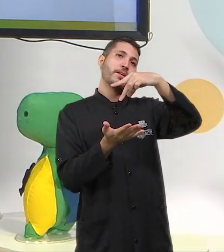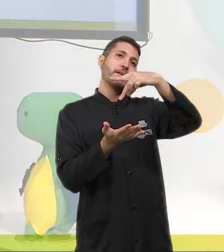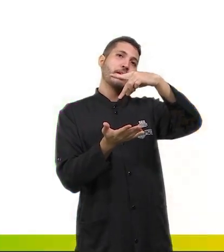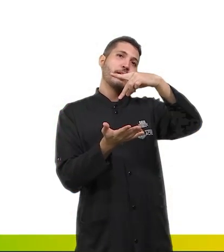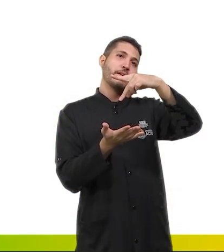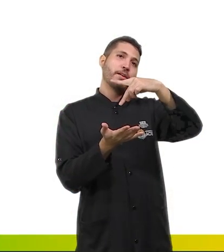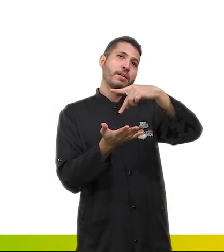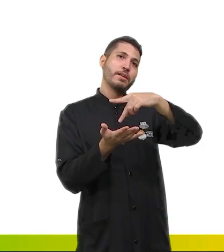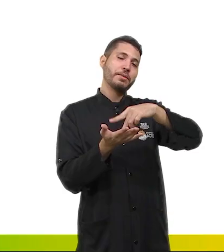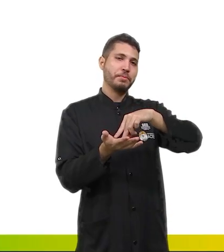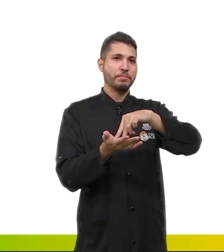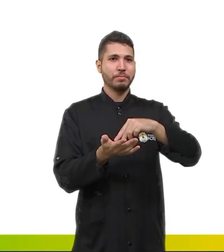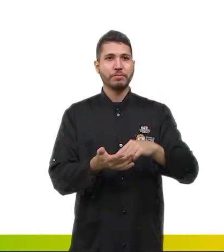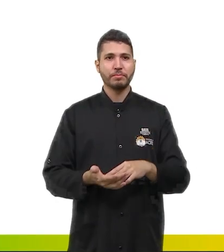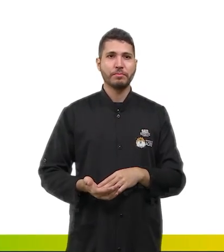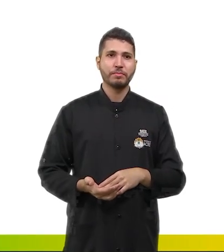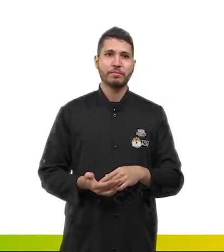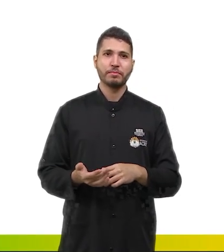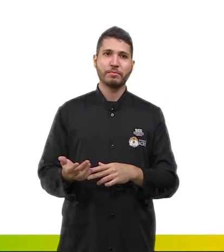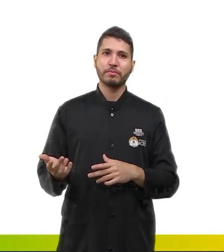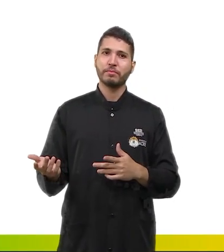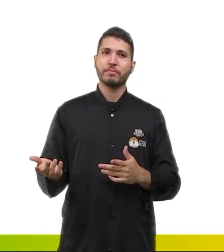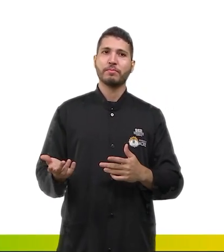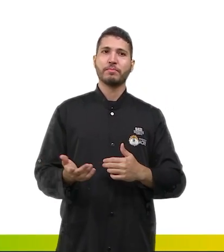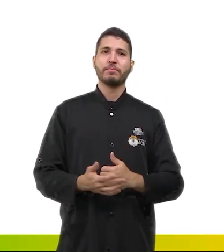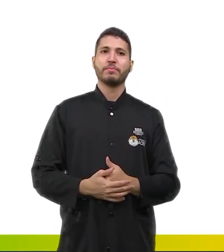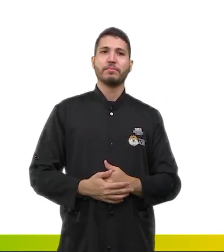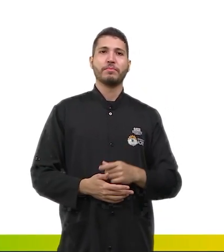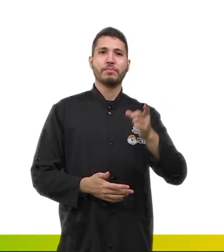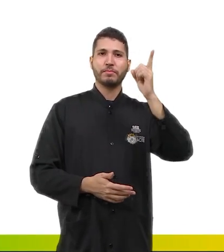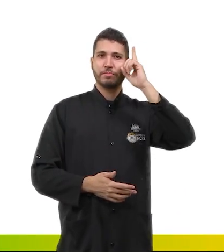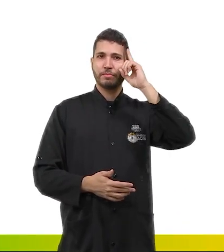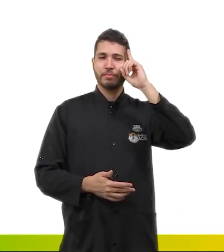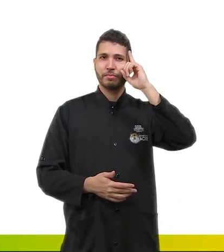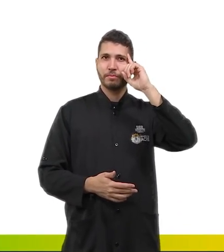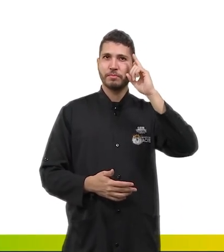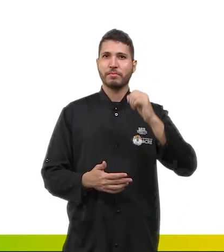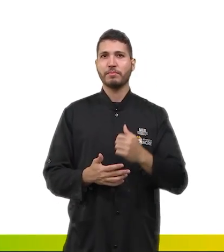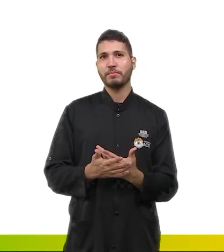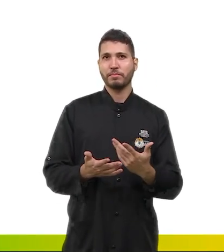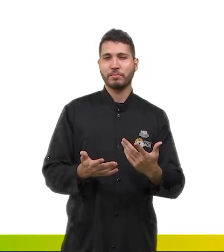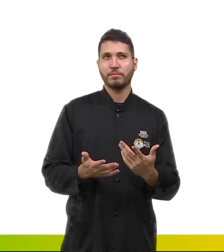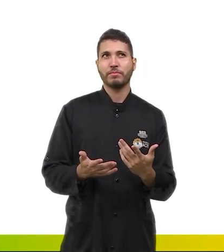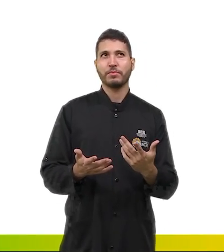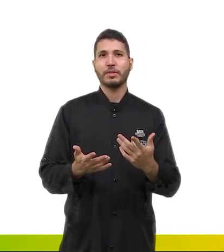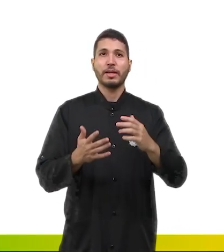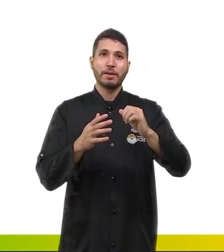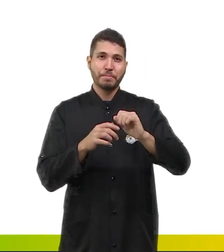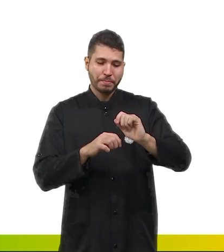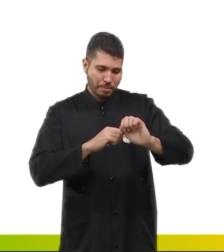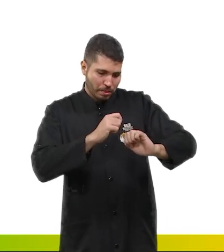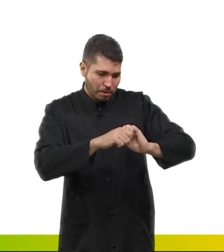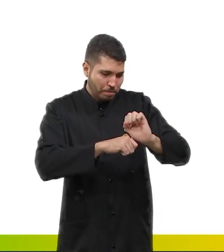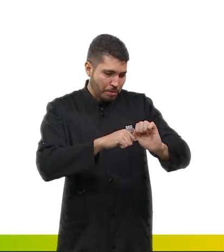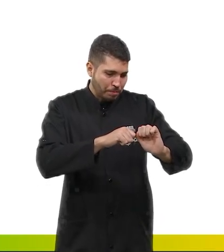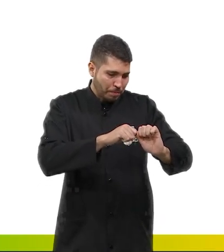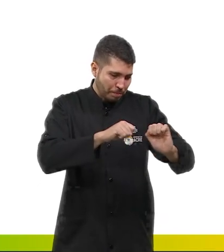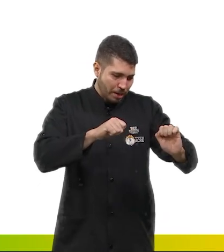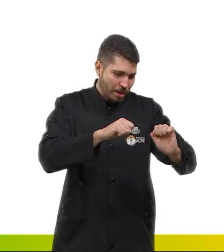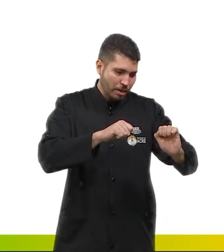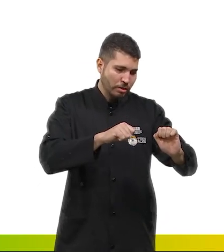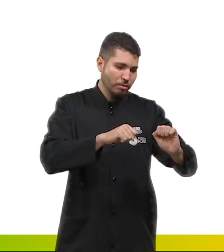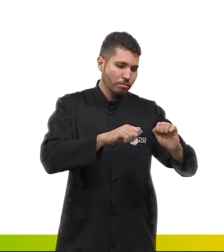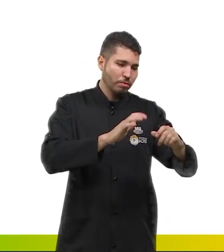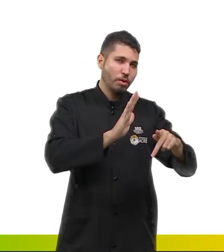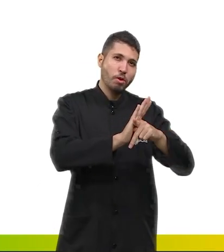práticos no esporte, temos o ginasta fazendo um espacate e no dia a dia agachar para amarrar o cadastro com facilidade. Beleza? Elementos